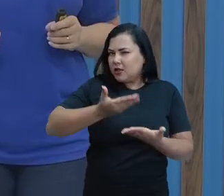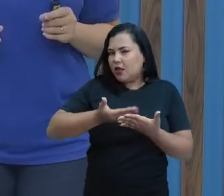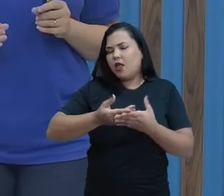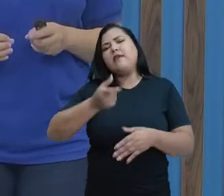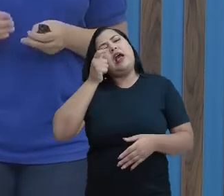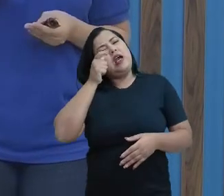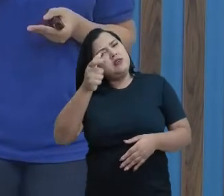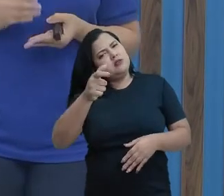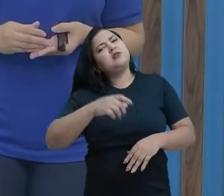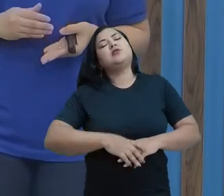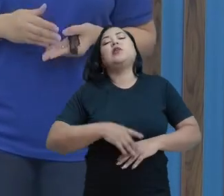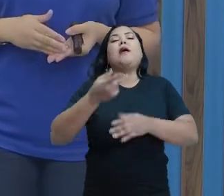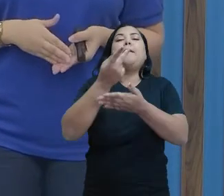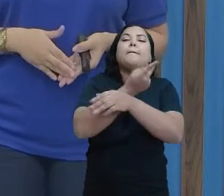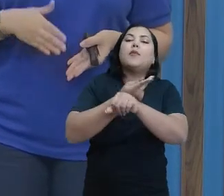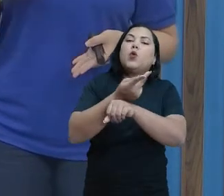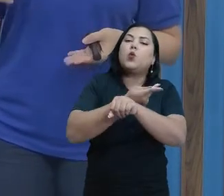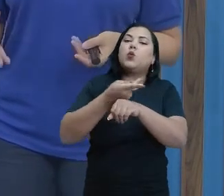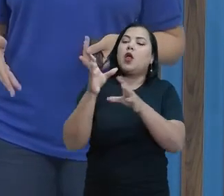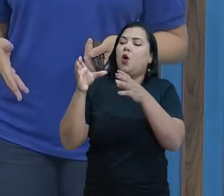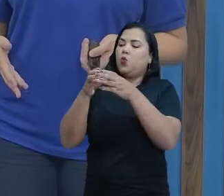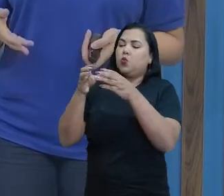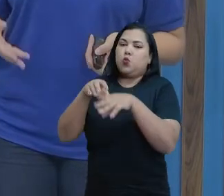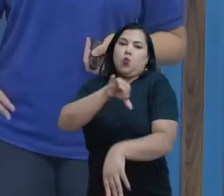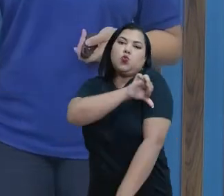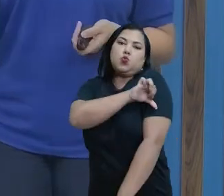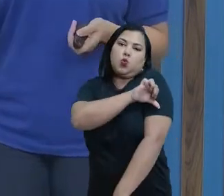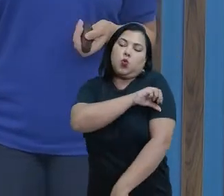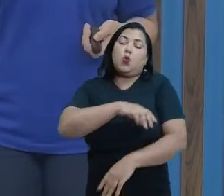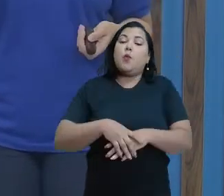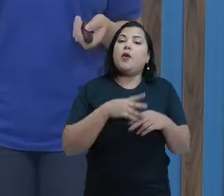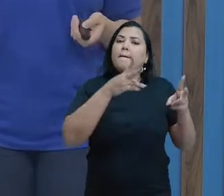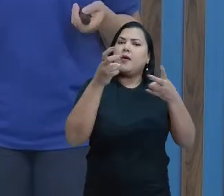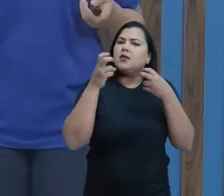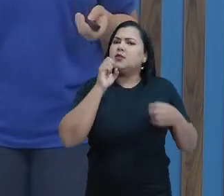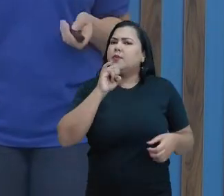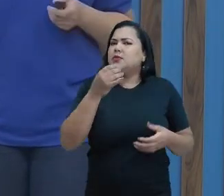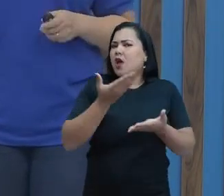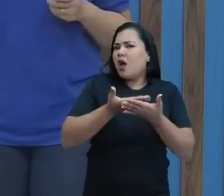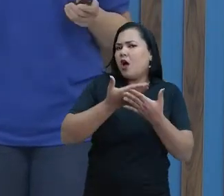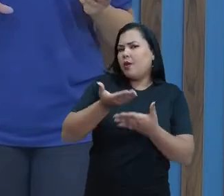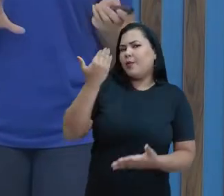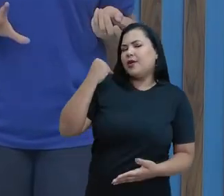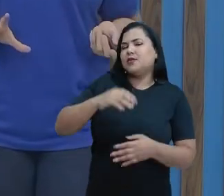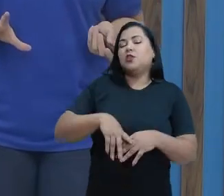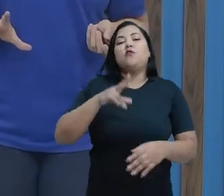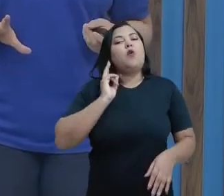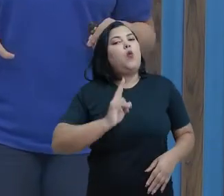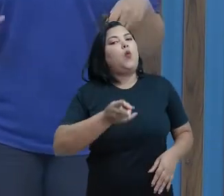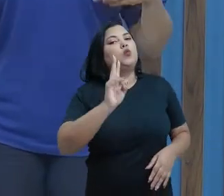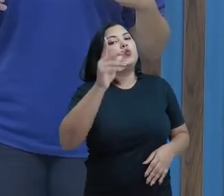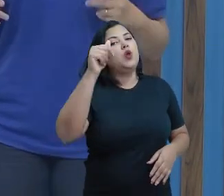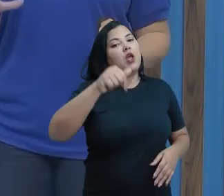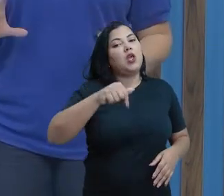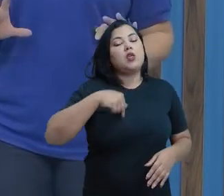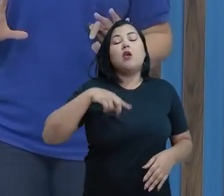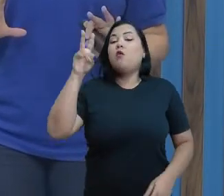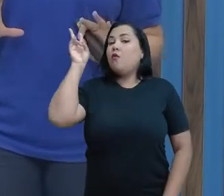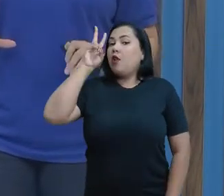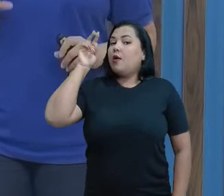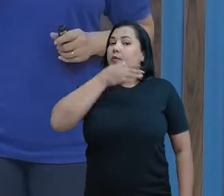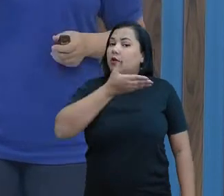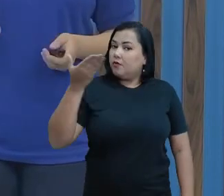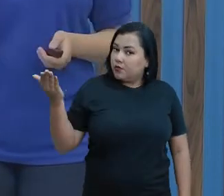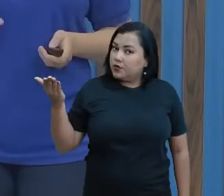uma olhadinha lá, procura pela playlist do nono ano e verifica essa aula anterior. A gente vai dar continuidade aqui, eu vou lembrar de